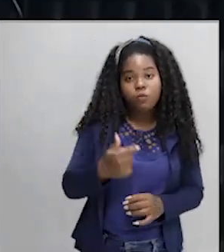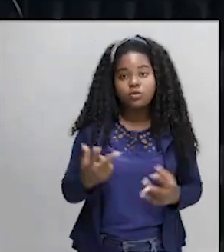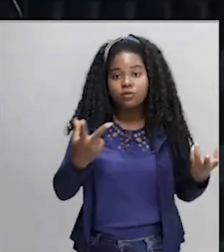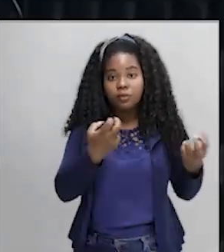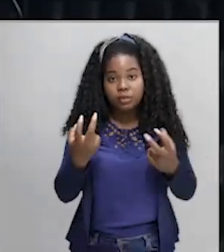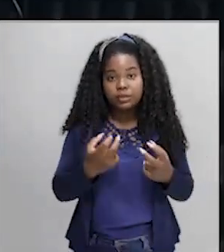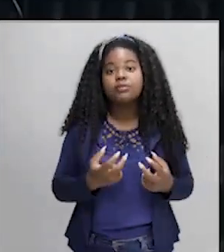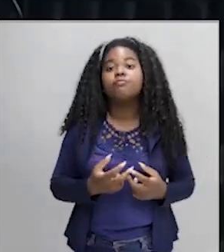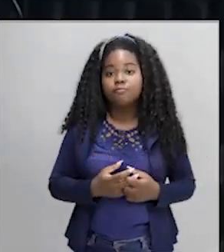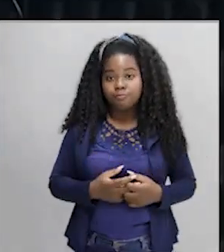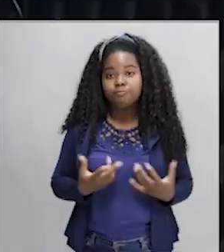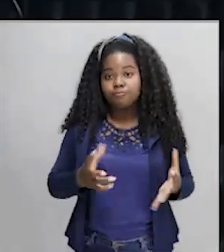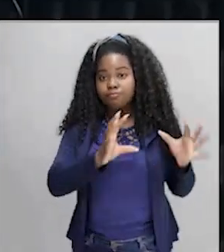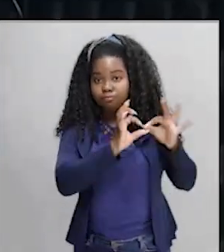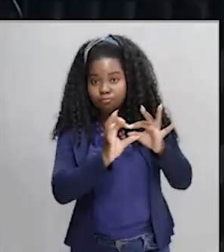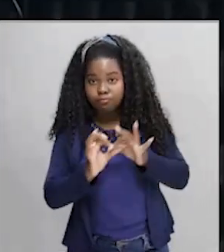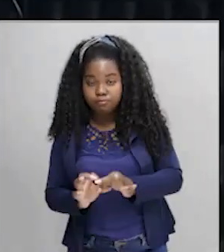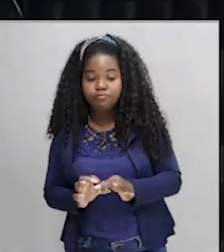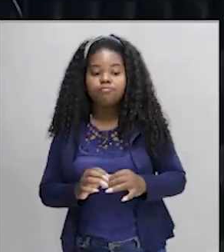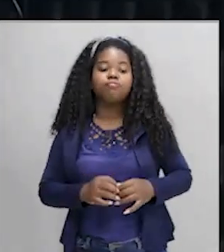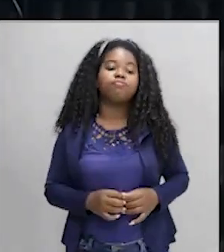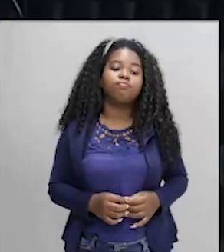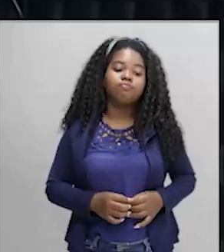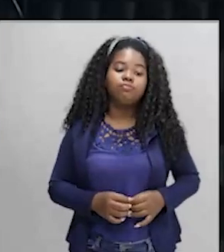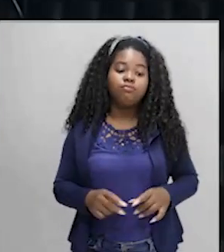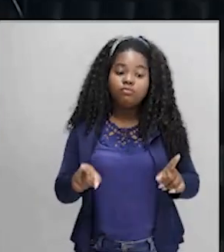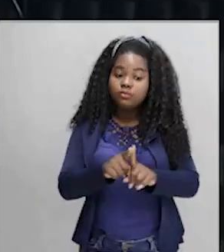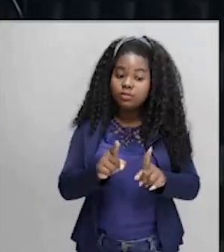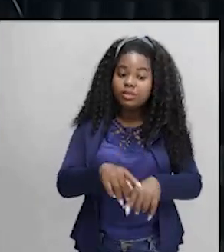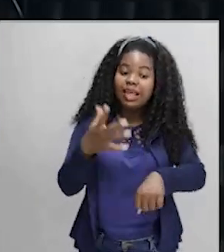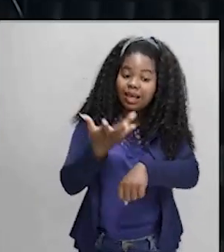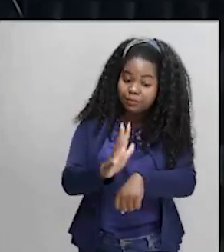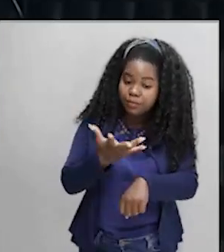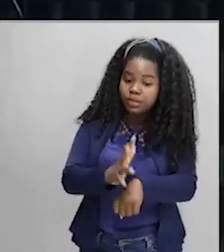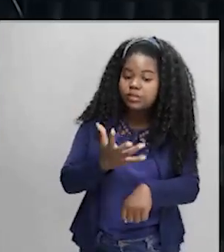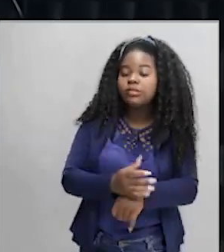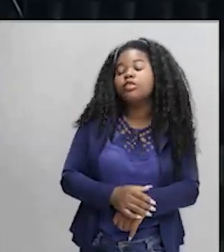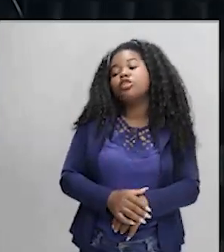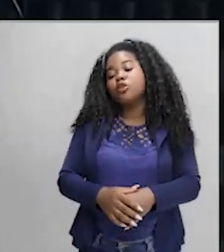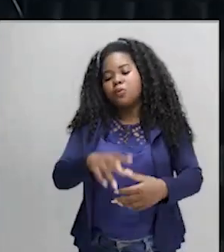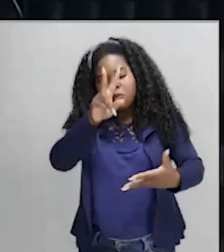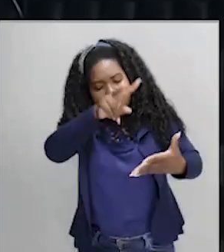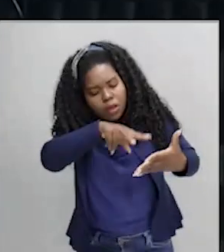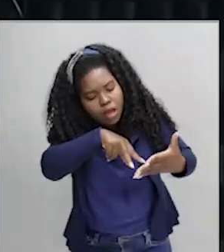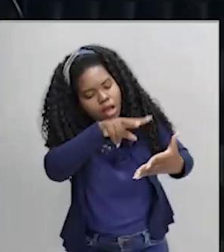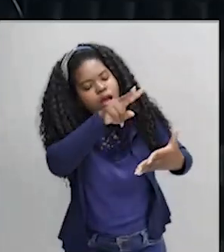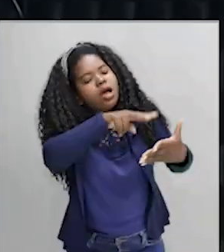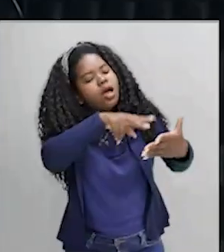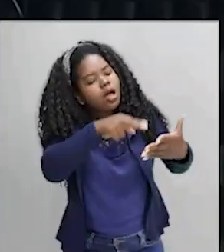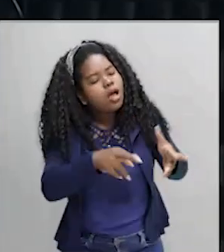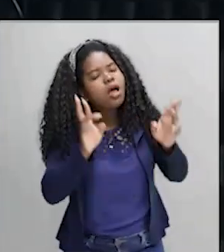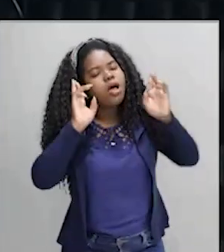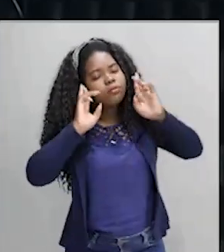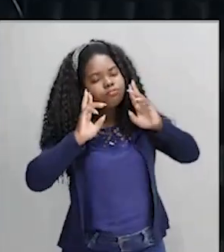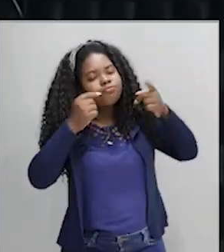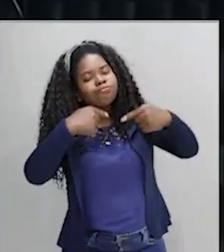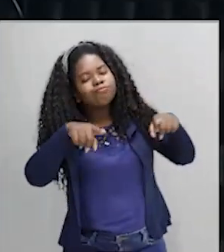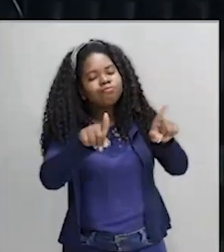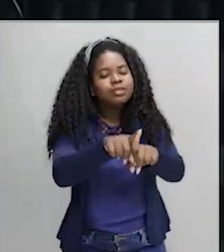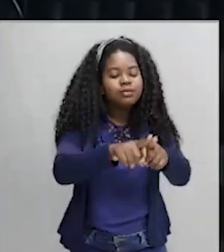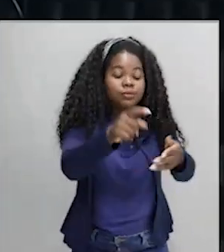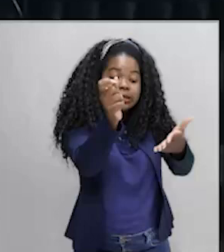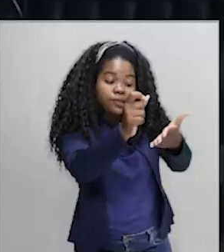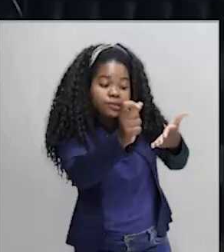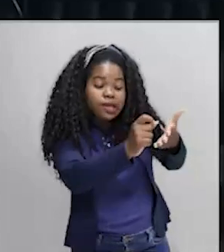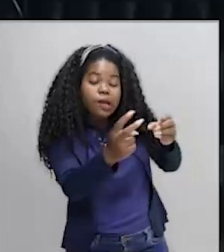melhor forma de aprender os verbos frasais é através da prática. Então quanto mais você ler, ouvir, escrever